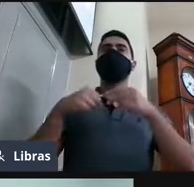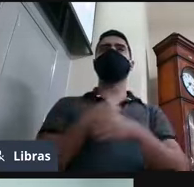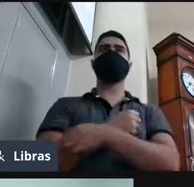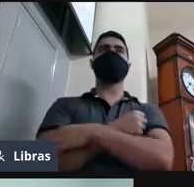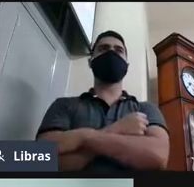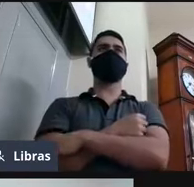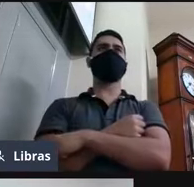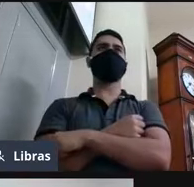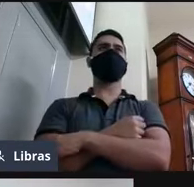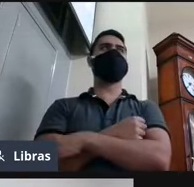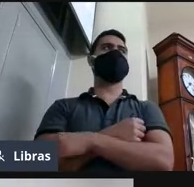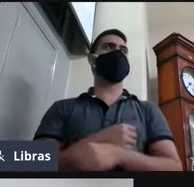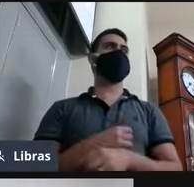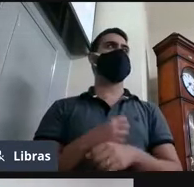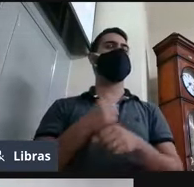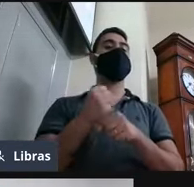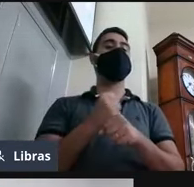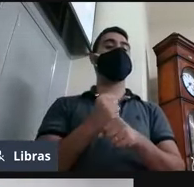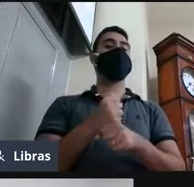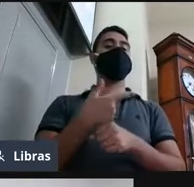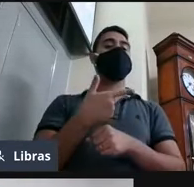Em